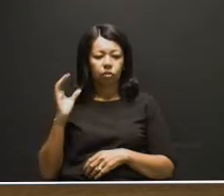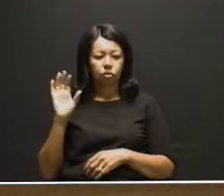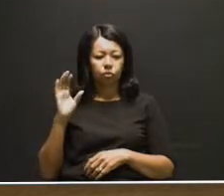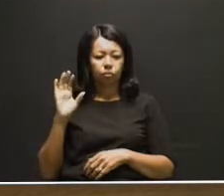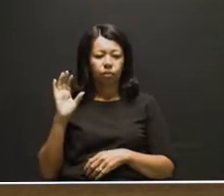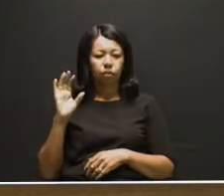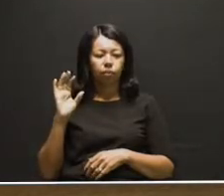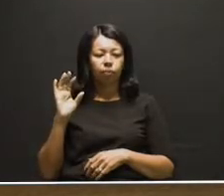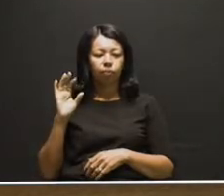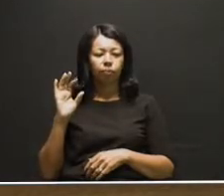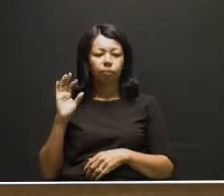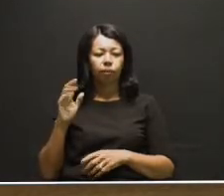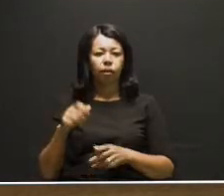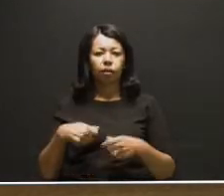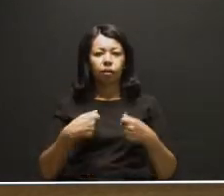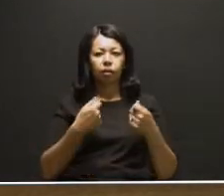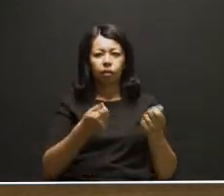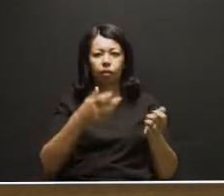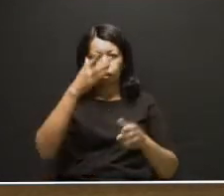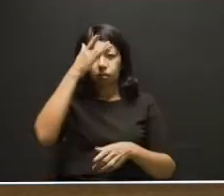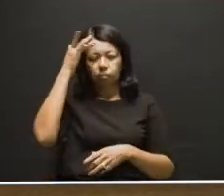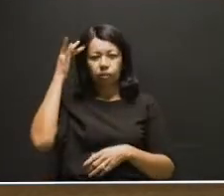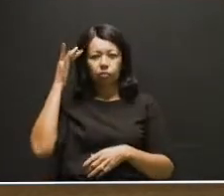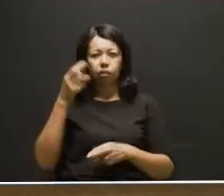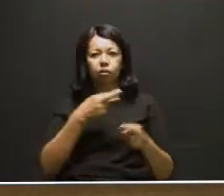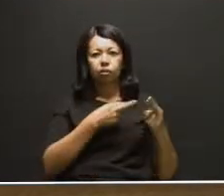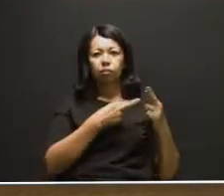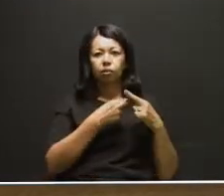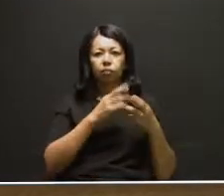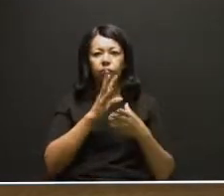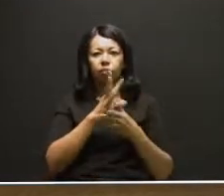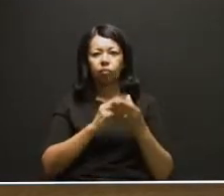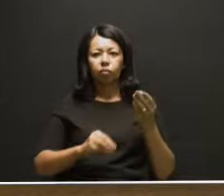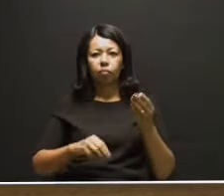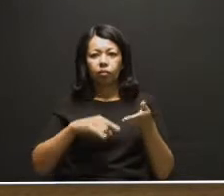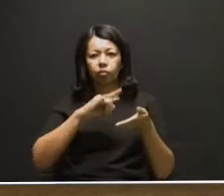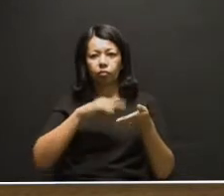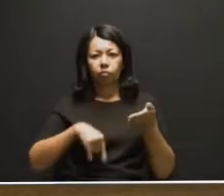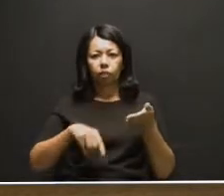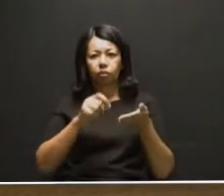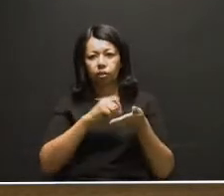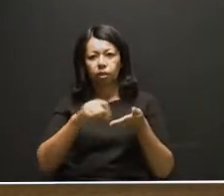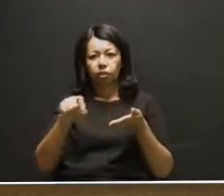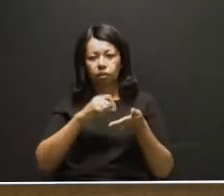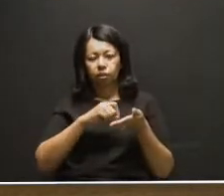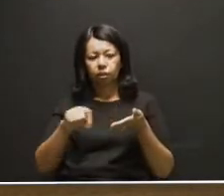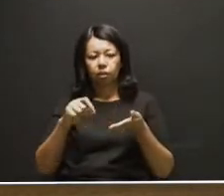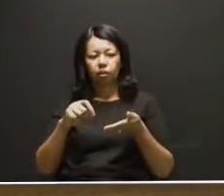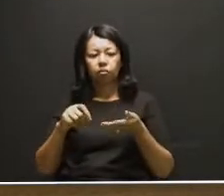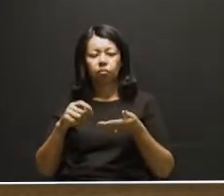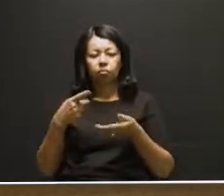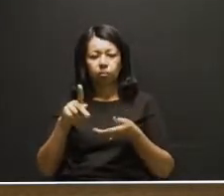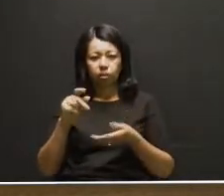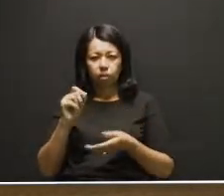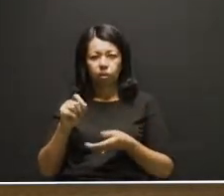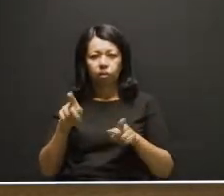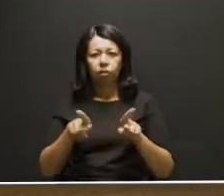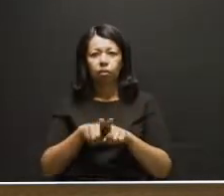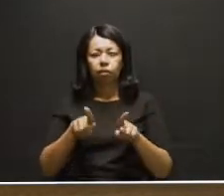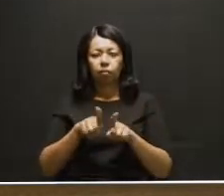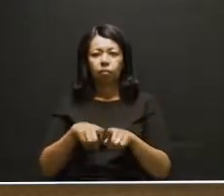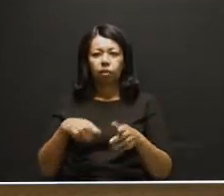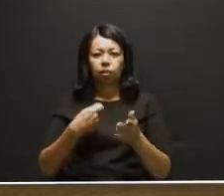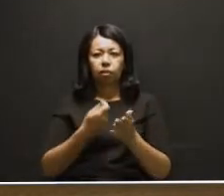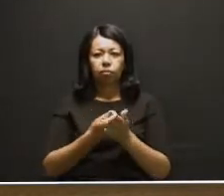a fornecer aos pacientes são responsáveis cópias dos documentos assinados por esse bem como as despesas